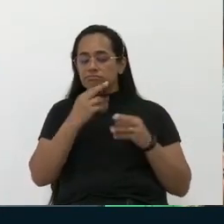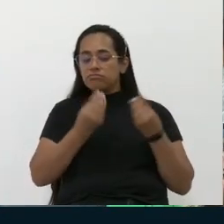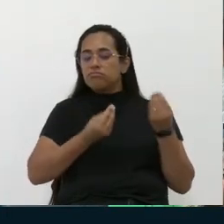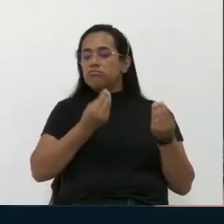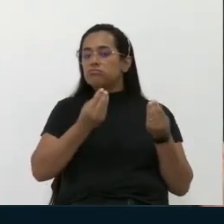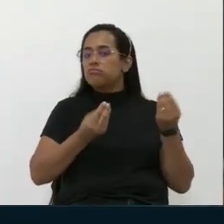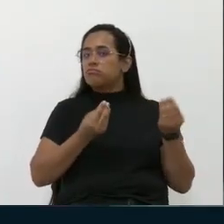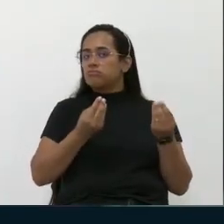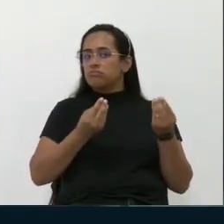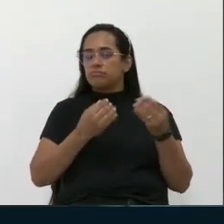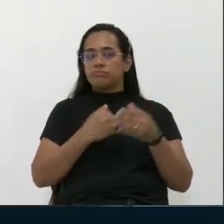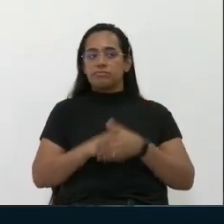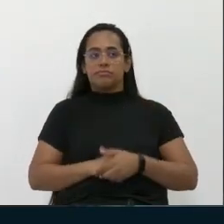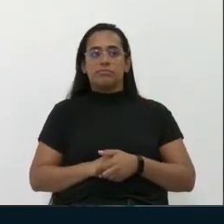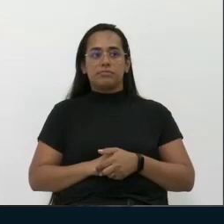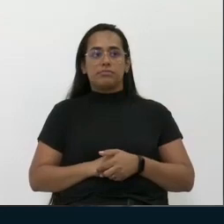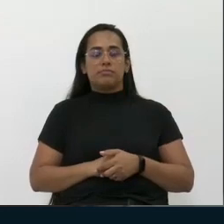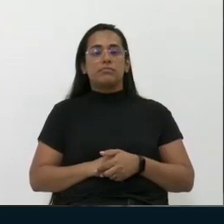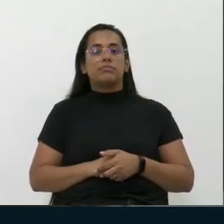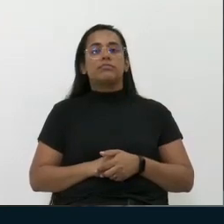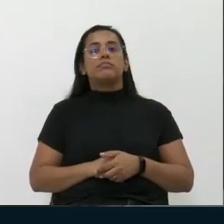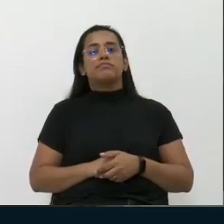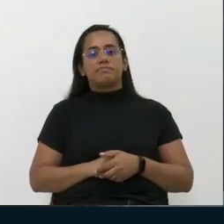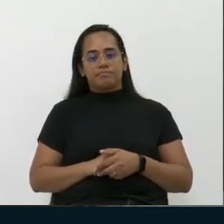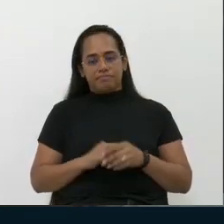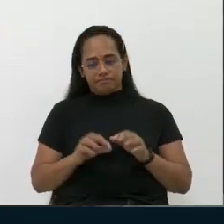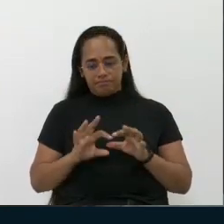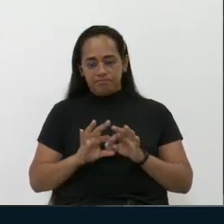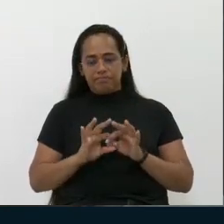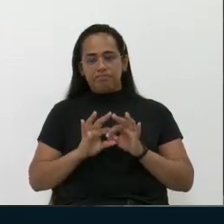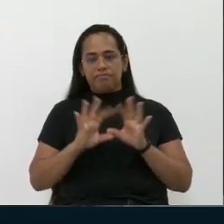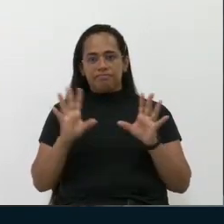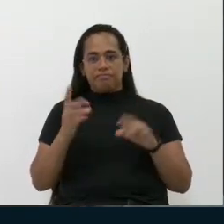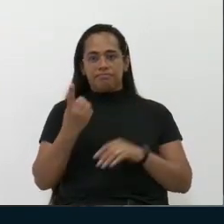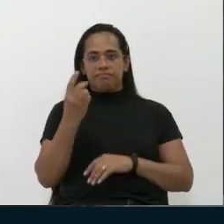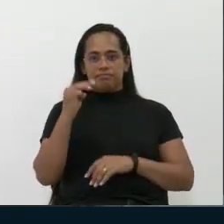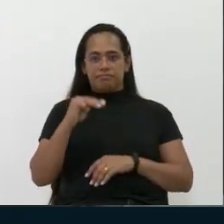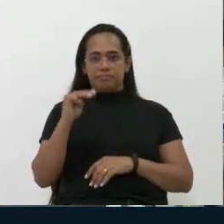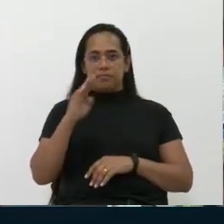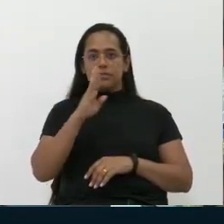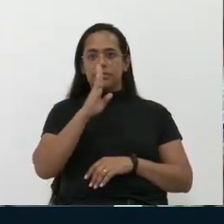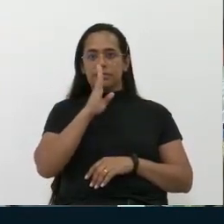Defiro o pedido de Vossa Excelência. 1 minuto de silêncio.